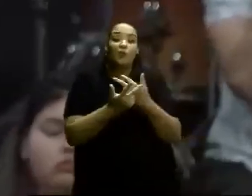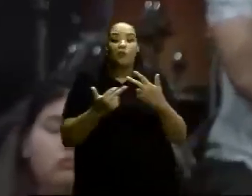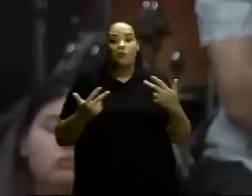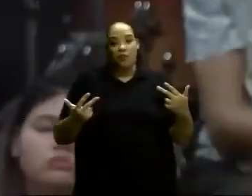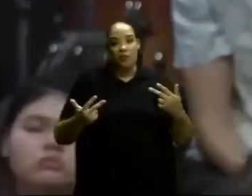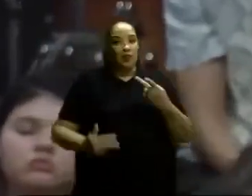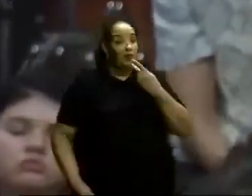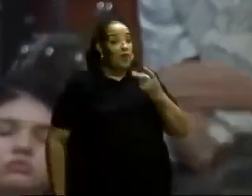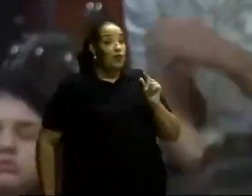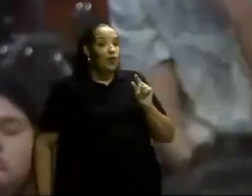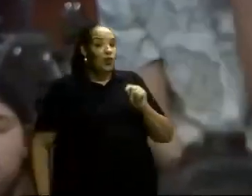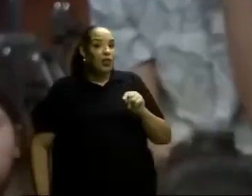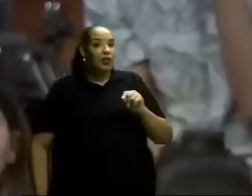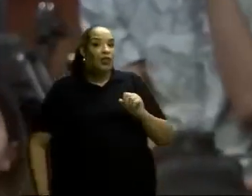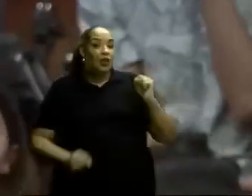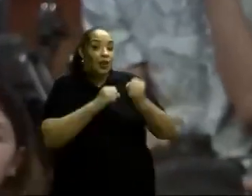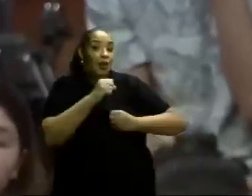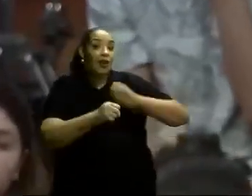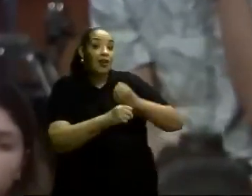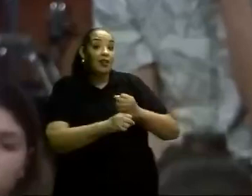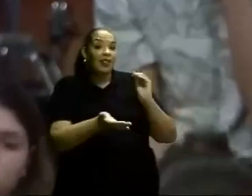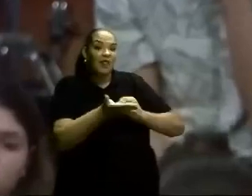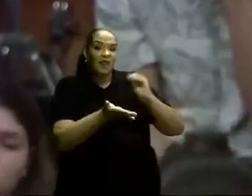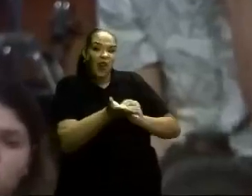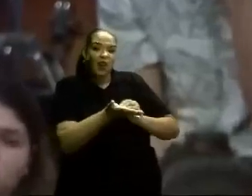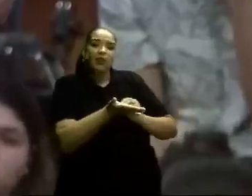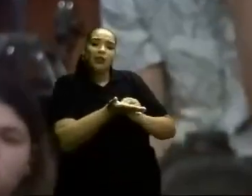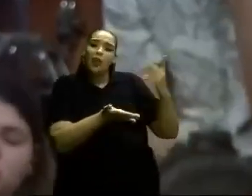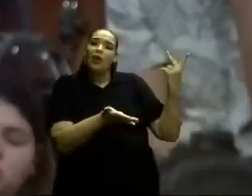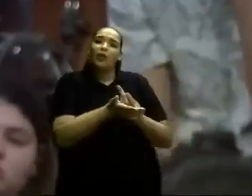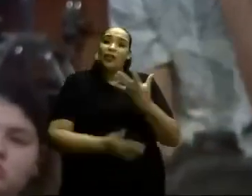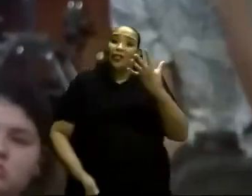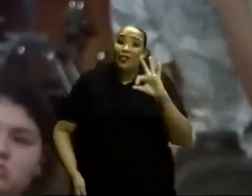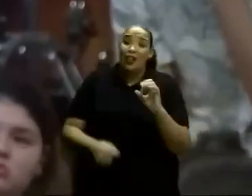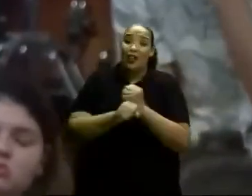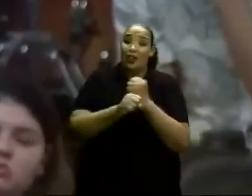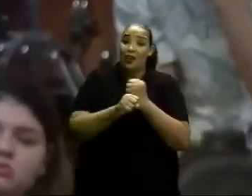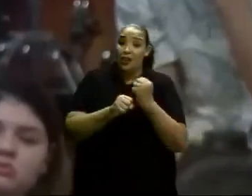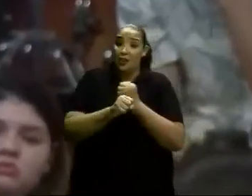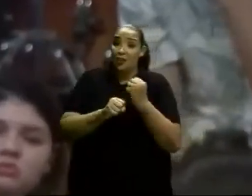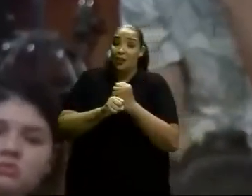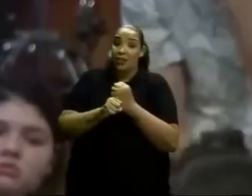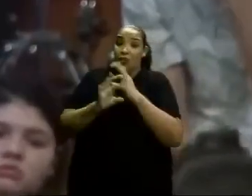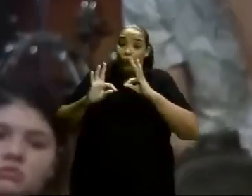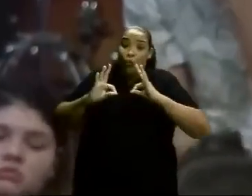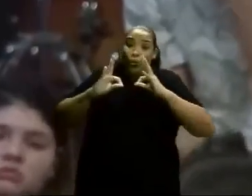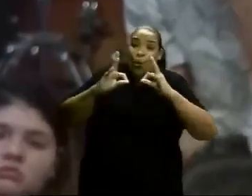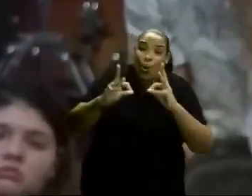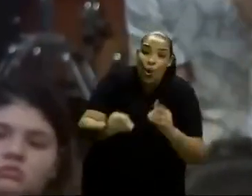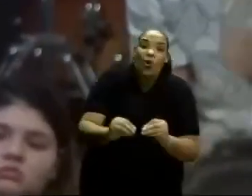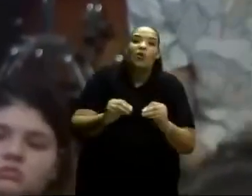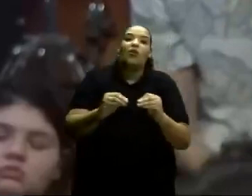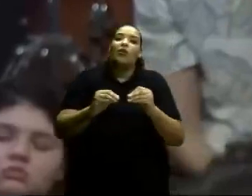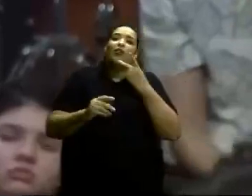te disser que esse ano que falta para cumprir 10 anos, 10 anos que fala sobre totalidade, 10 anos